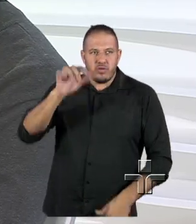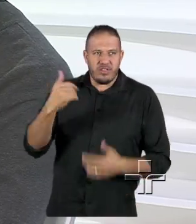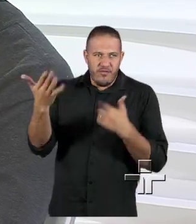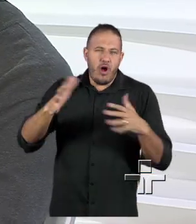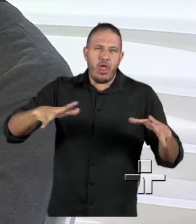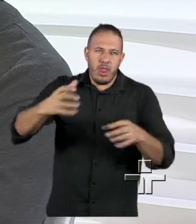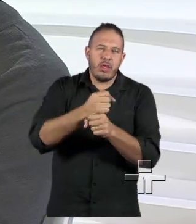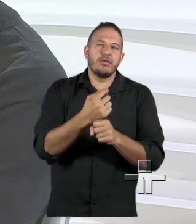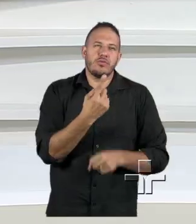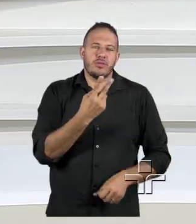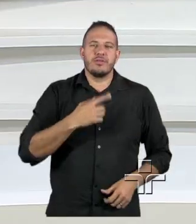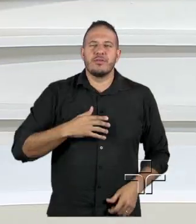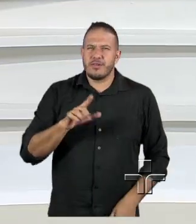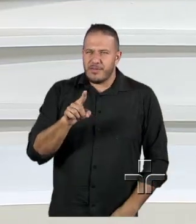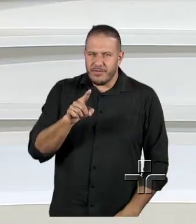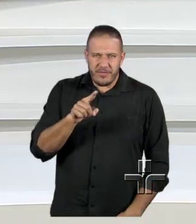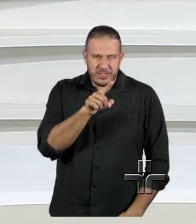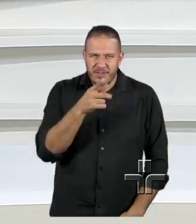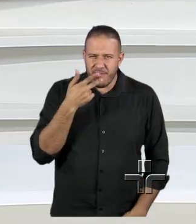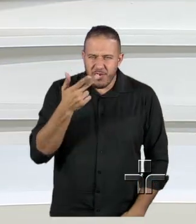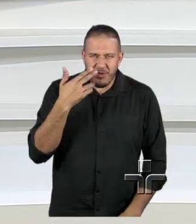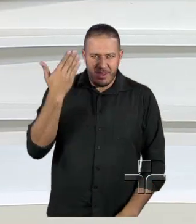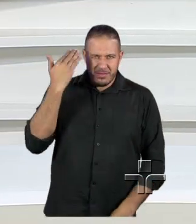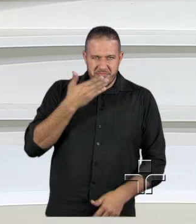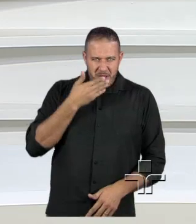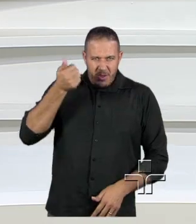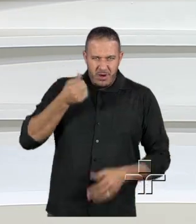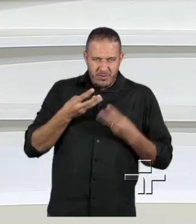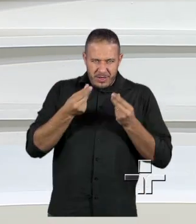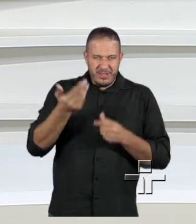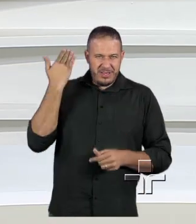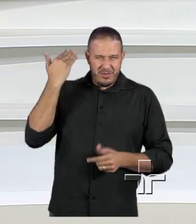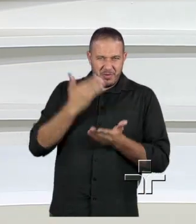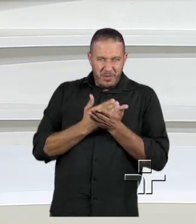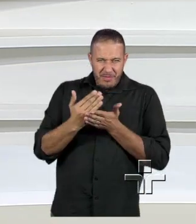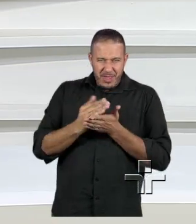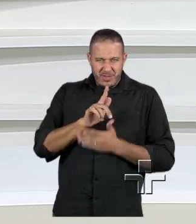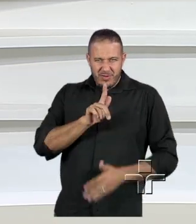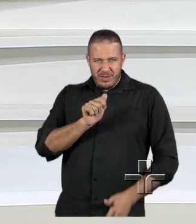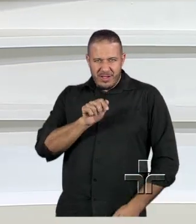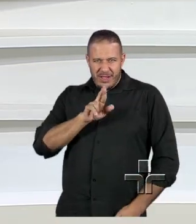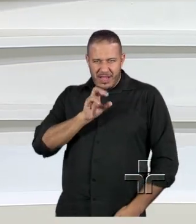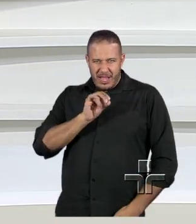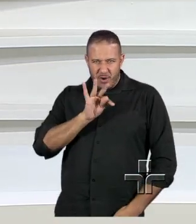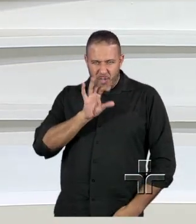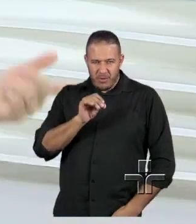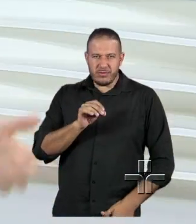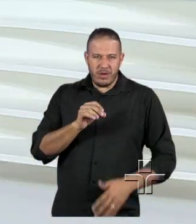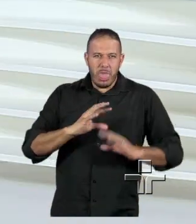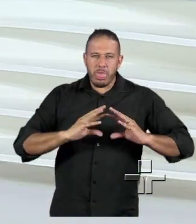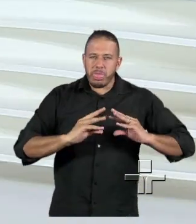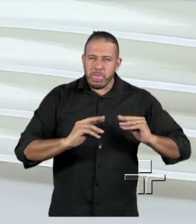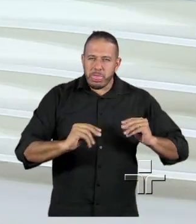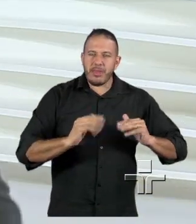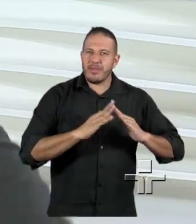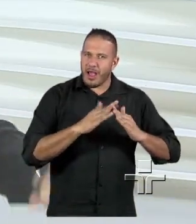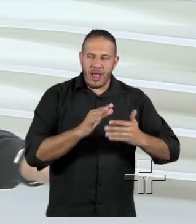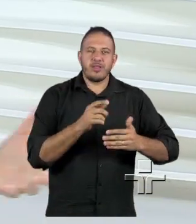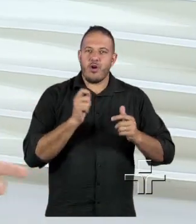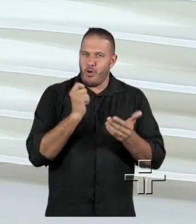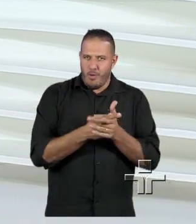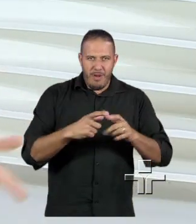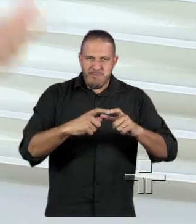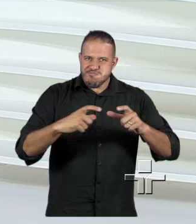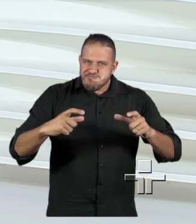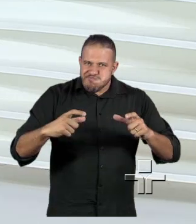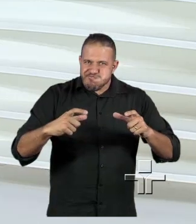Você comentou de melhora de qualidade, lá no começo você usava chocolate garoto derretendo ali em casa para fazer. Como todo mundo que começa, compra a barra